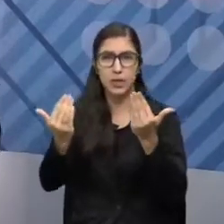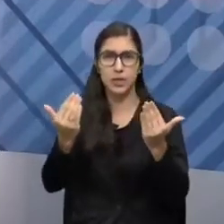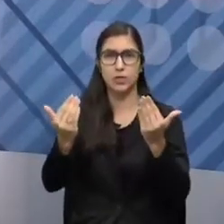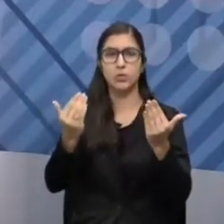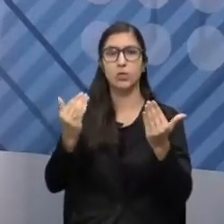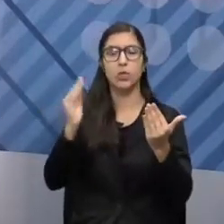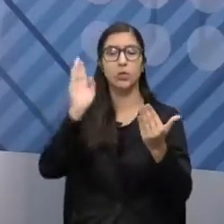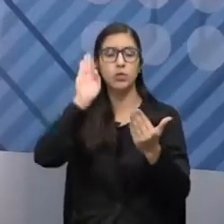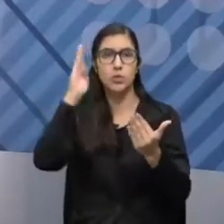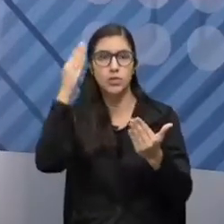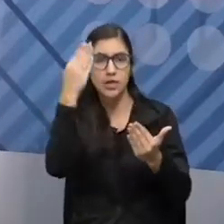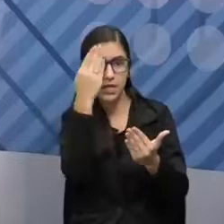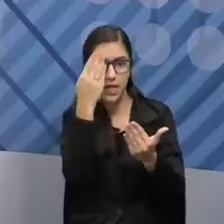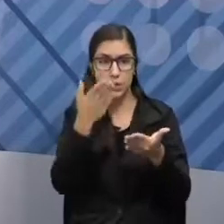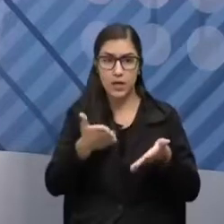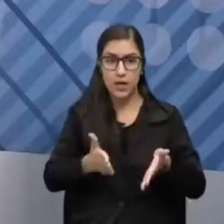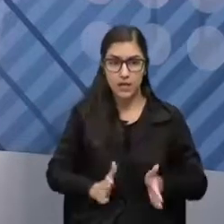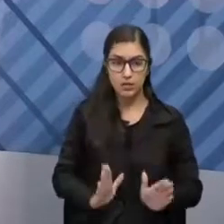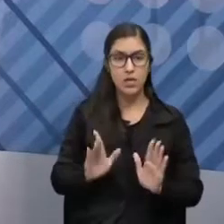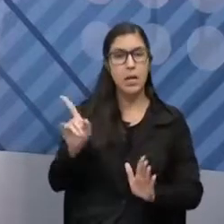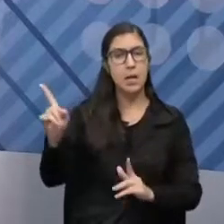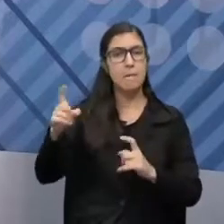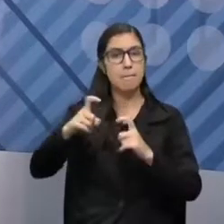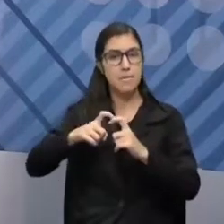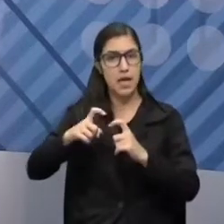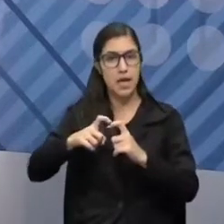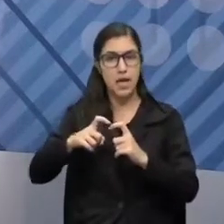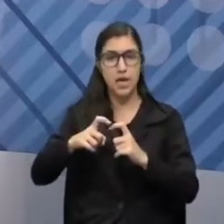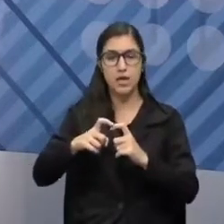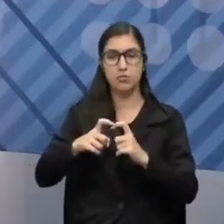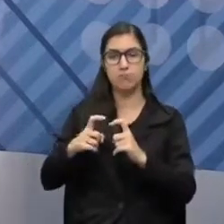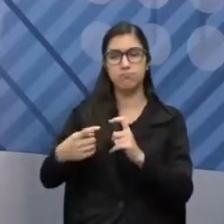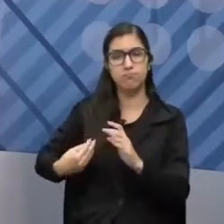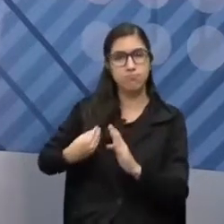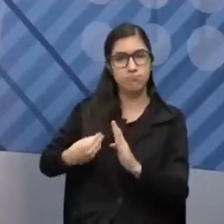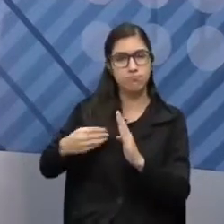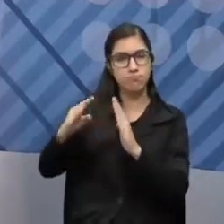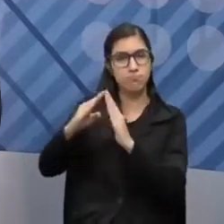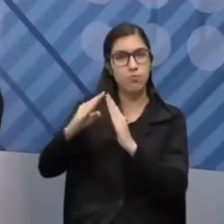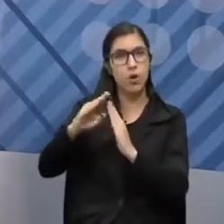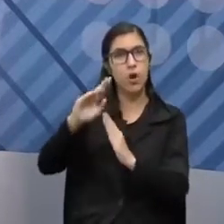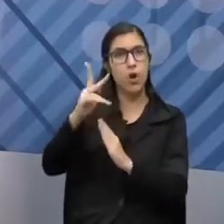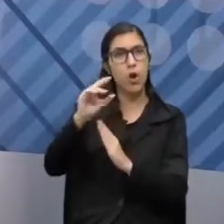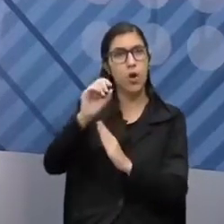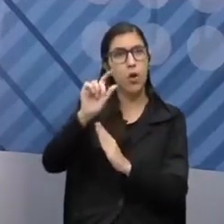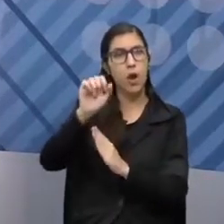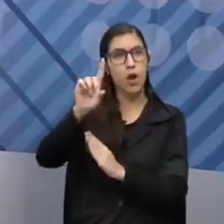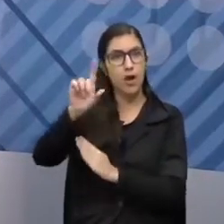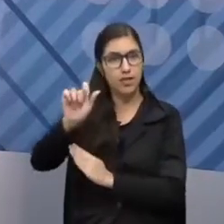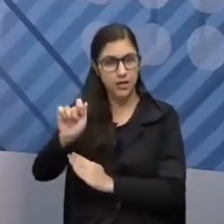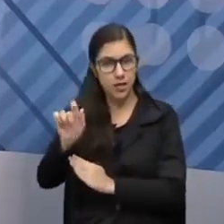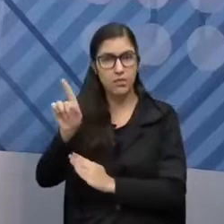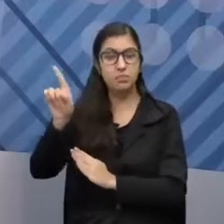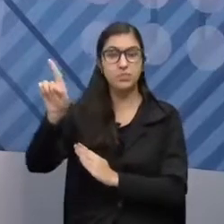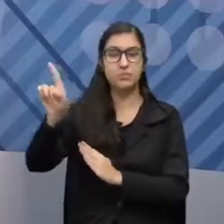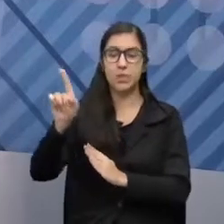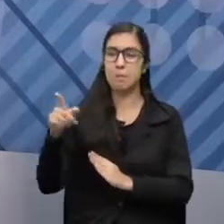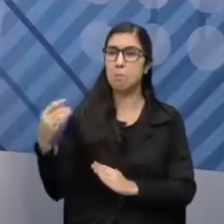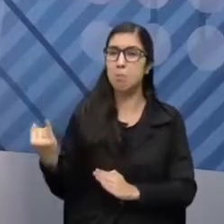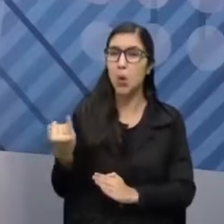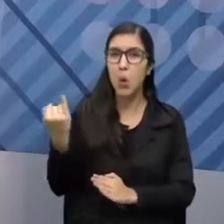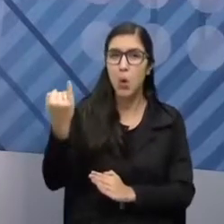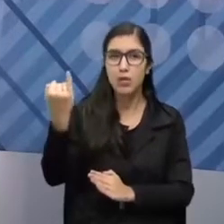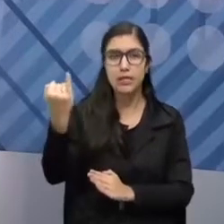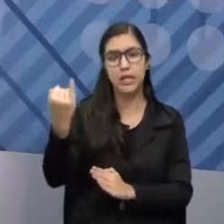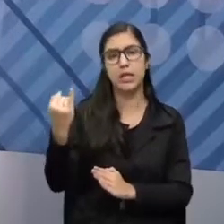congênita. Ele é um médico holandês, ele foi extremamente importante quando mencionamos e falamos